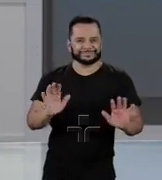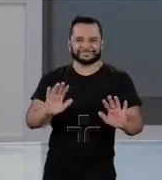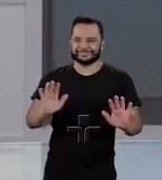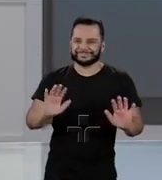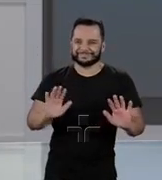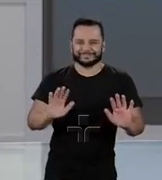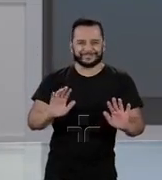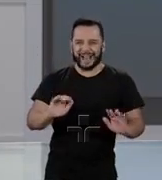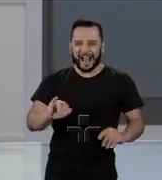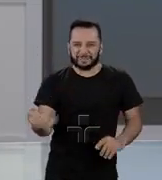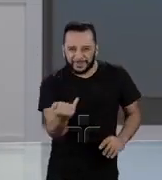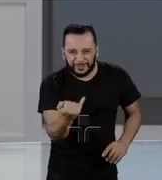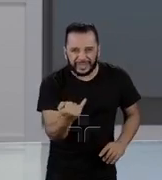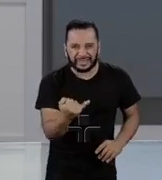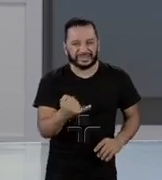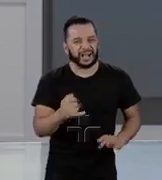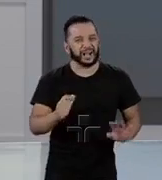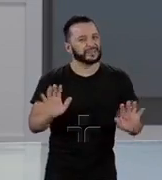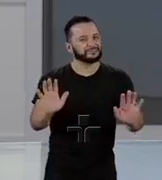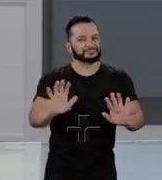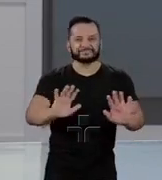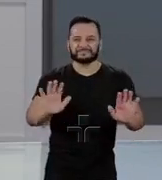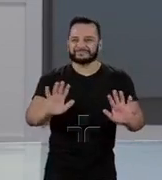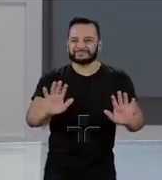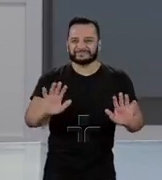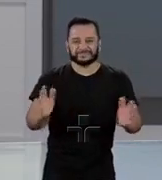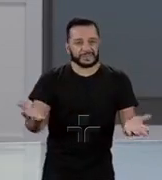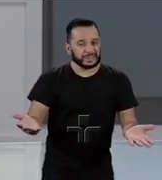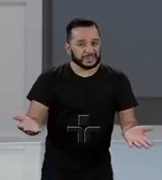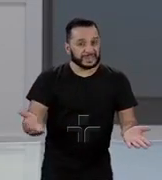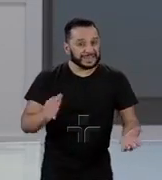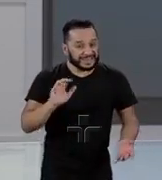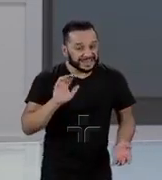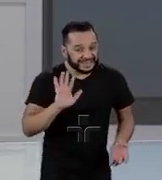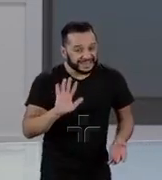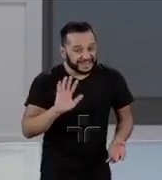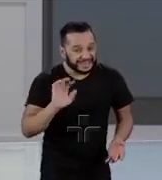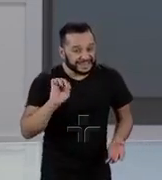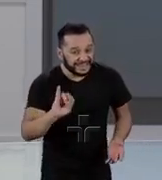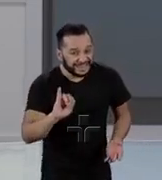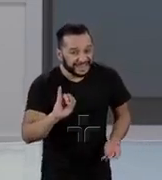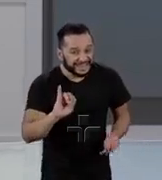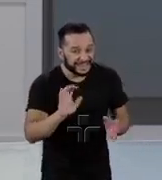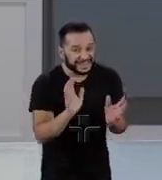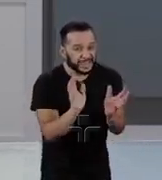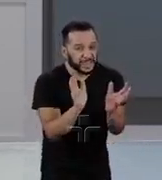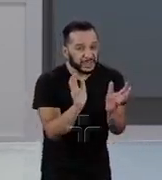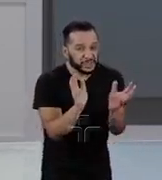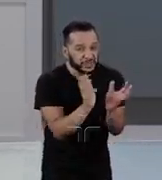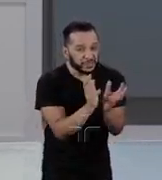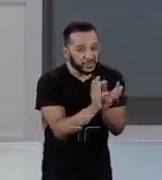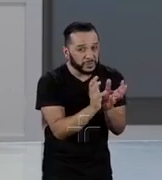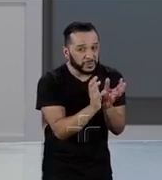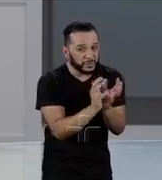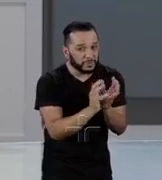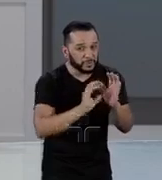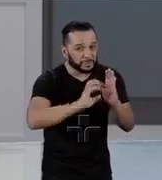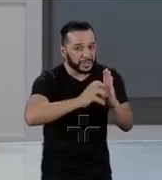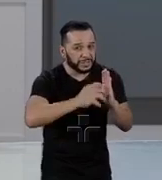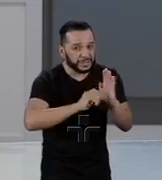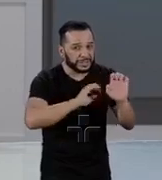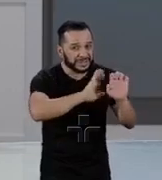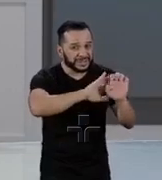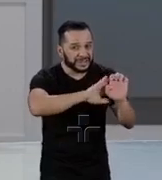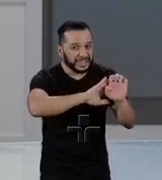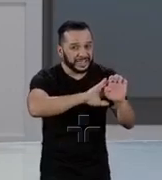mais à esquerda quiserem usar essa tragédia como ferramenta de